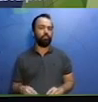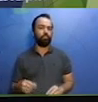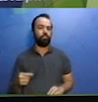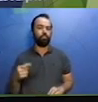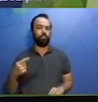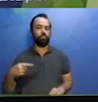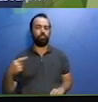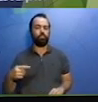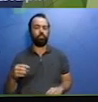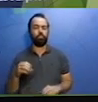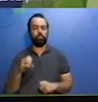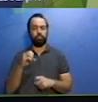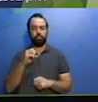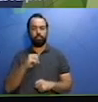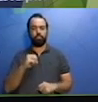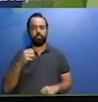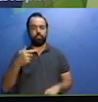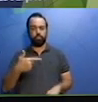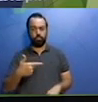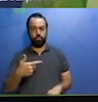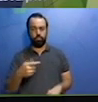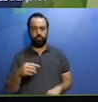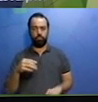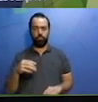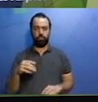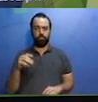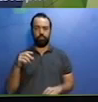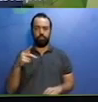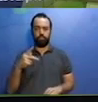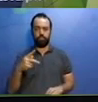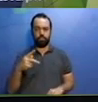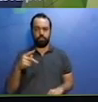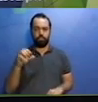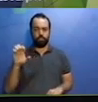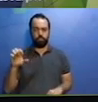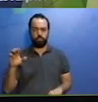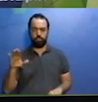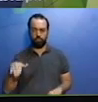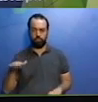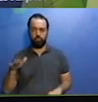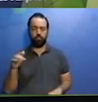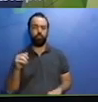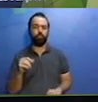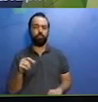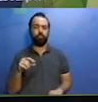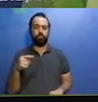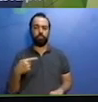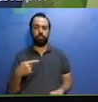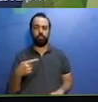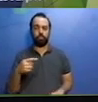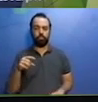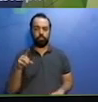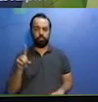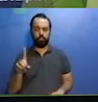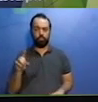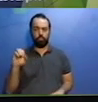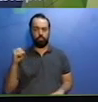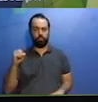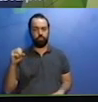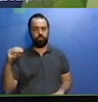separado é o gás oxigênio, que tem o menor ponto de ebulição, que é menos 183 graus